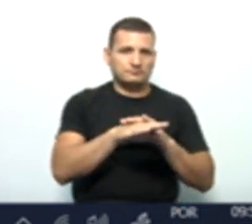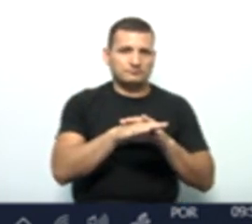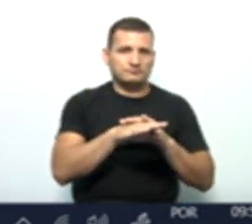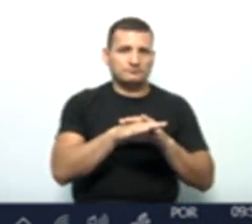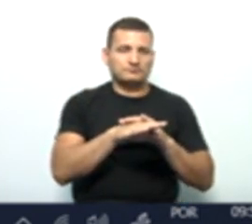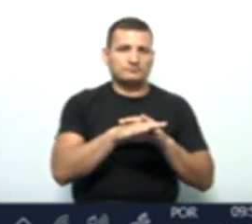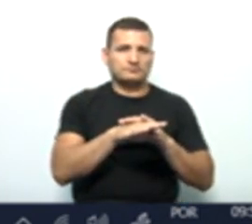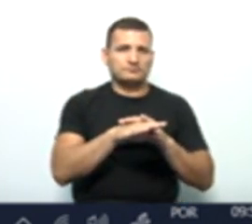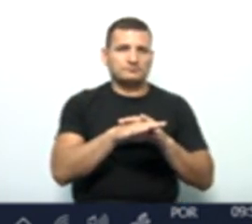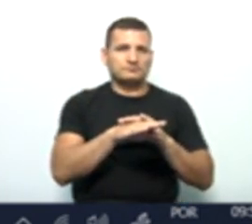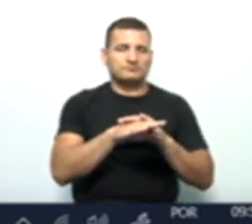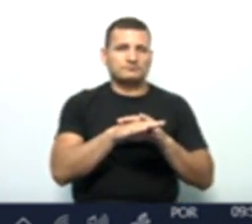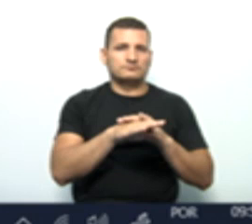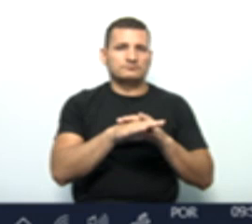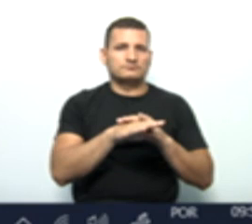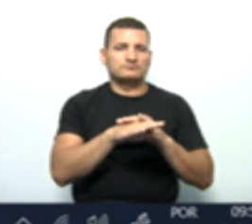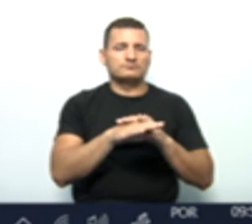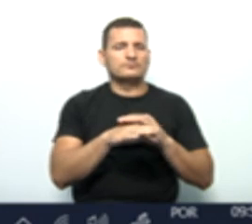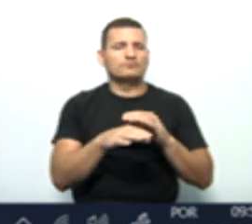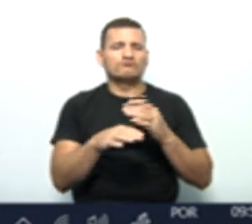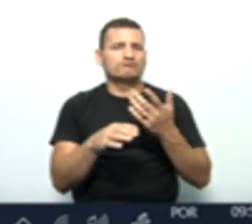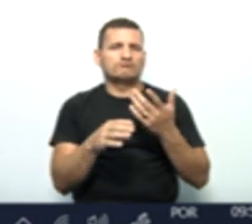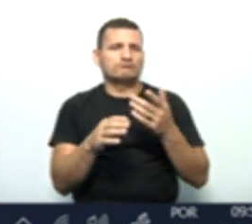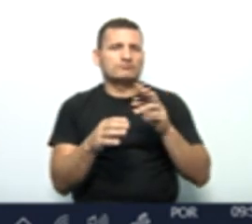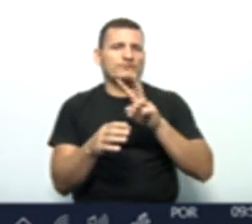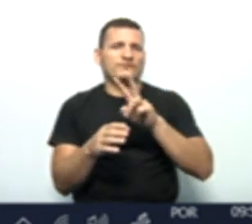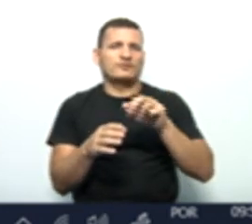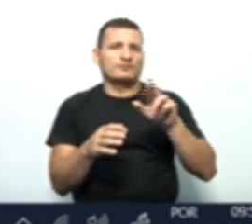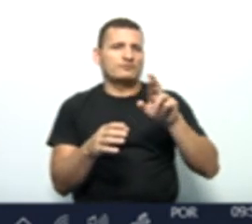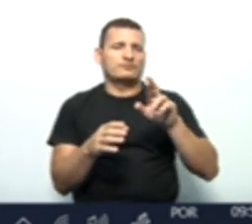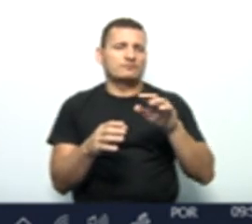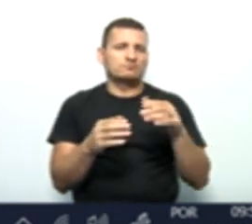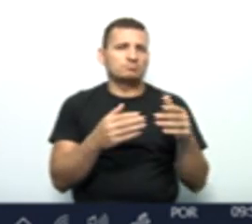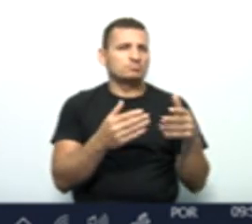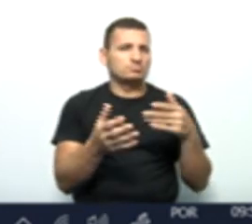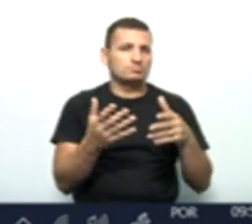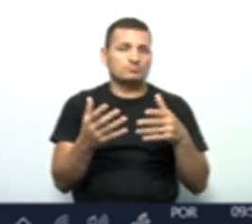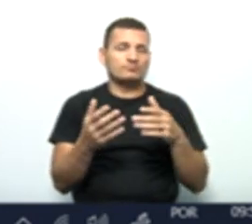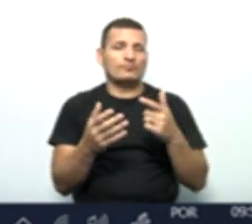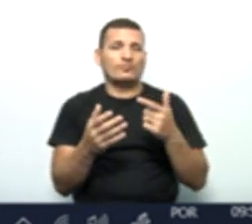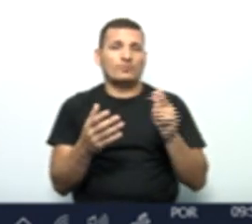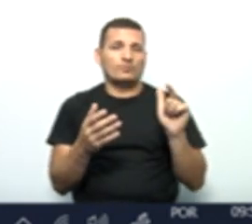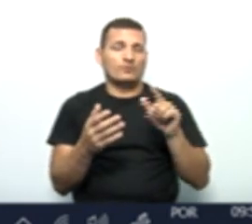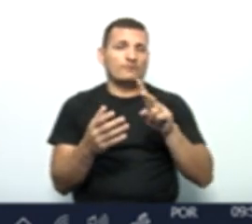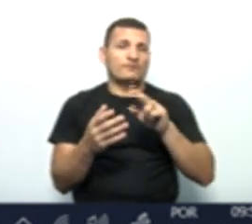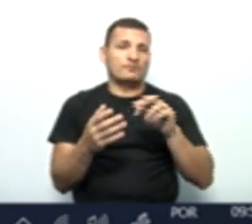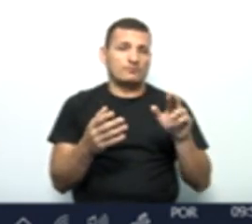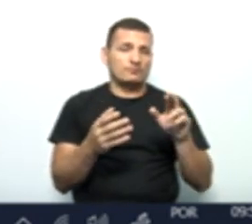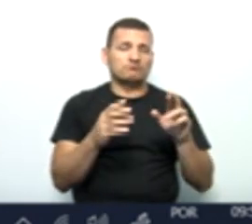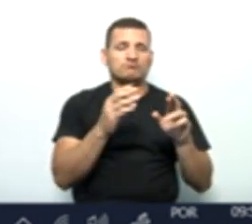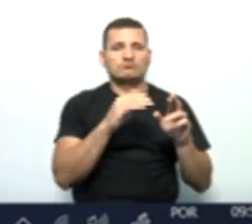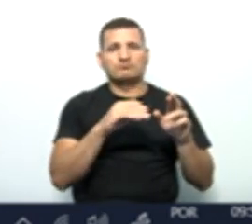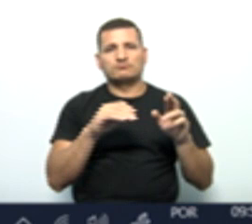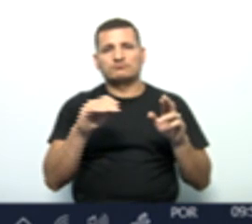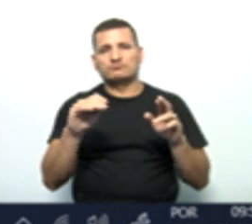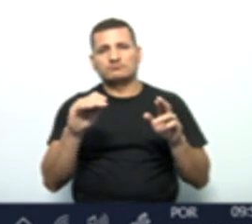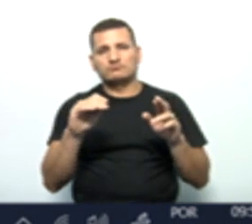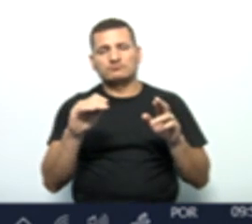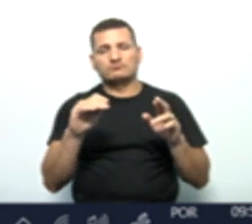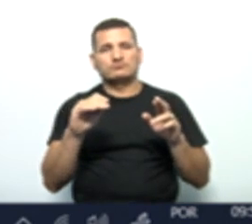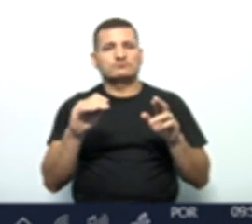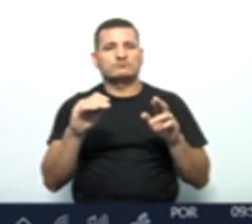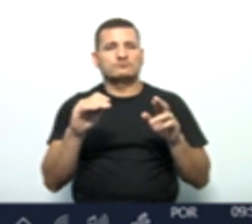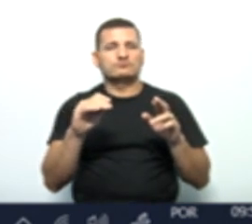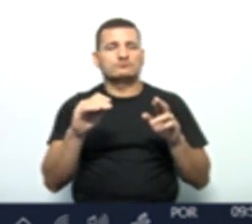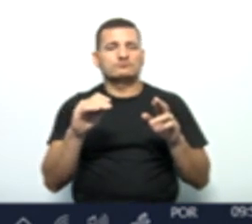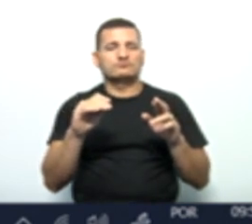variável qualquer, e você pega o valor de uma outra variável, coloca na primeira, o valor que você acabou